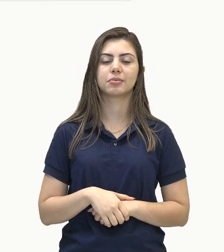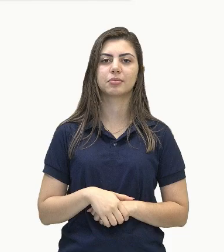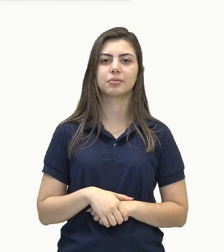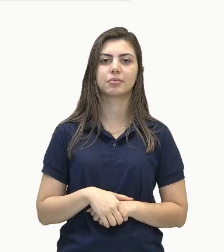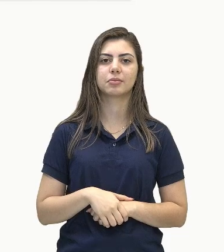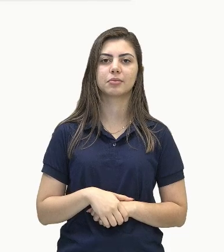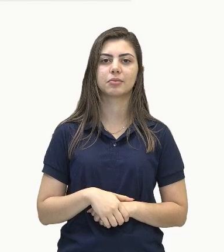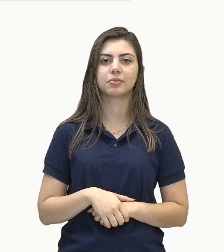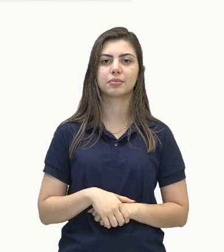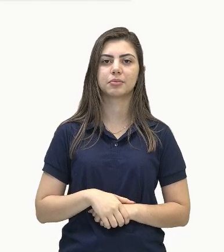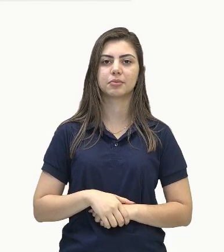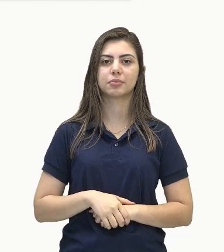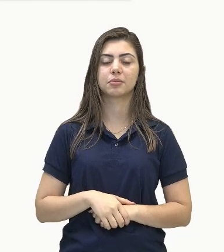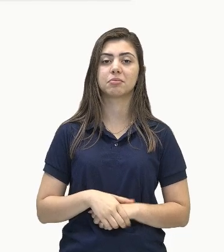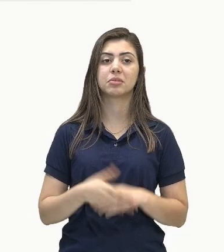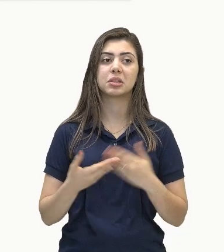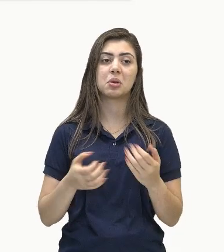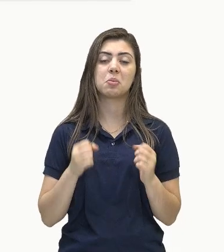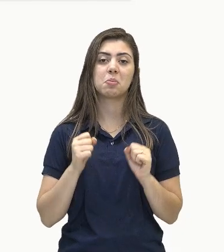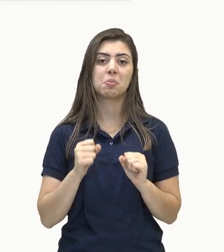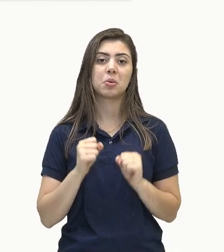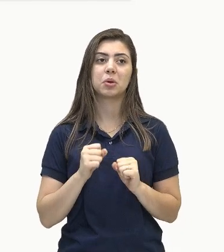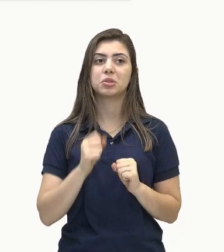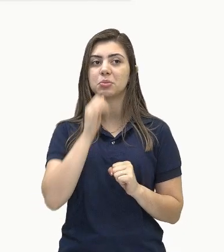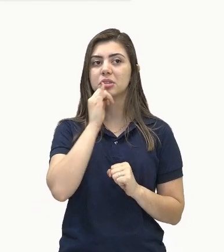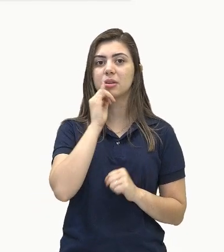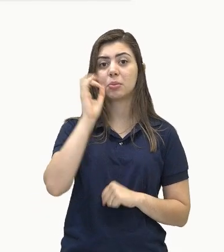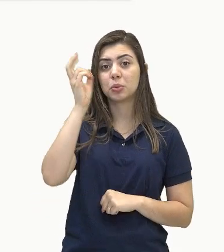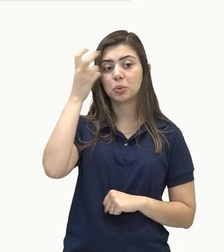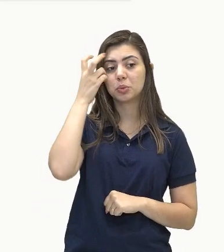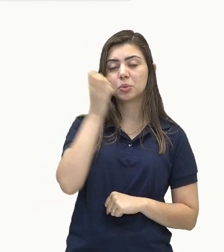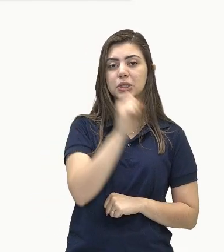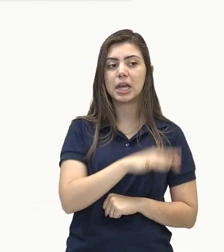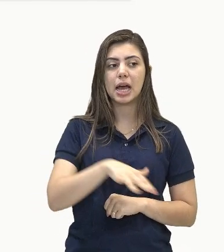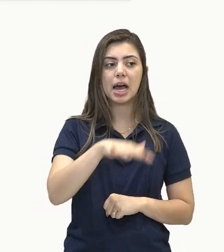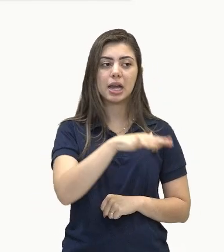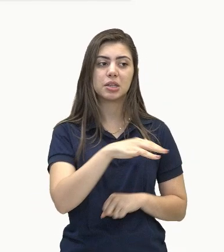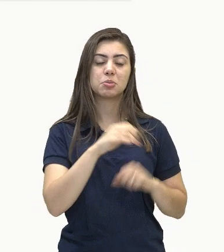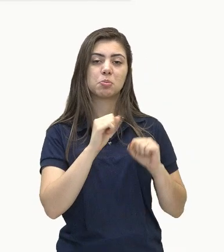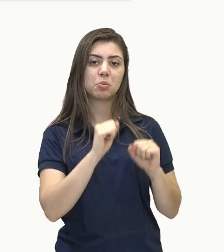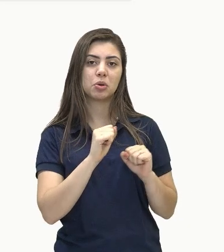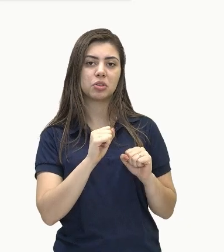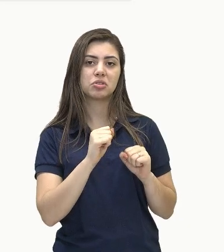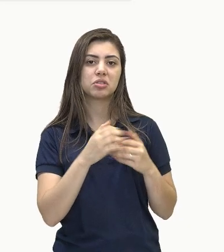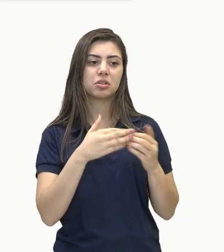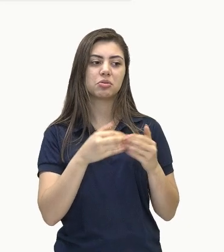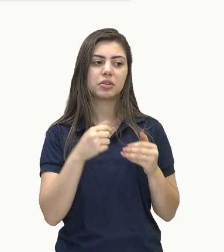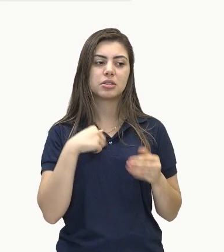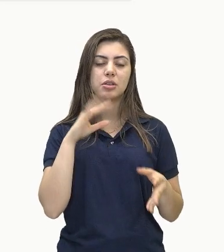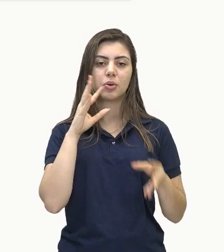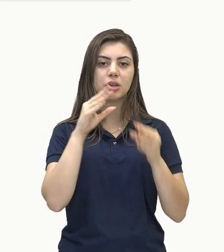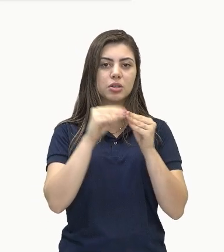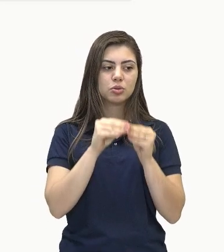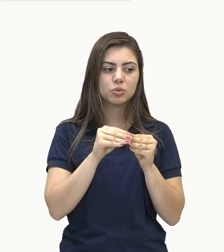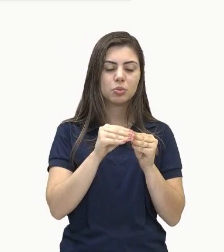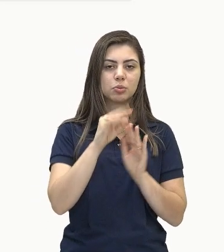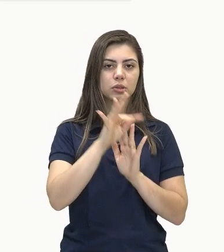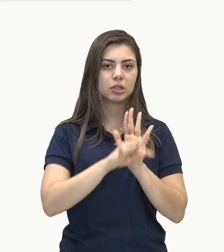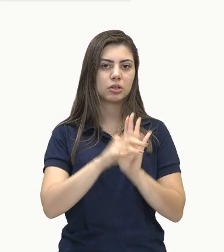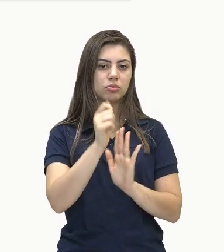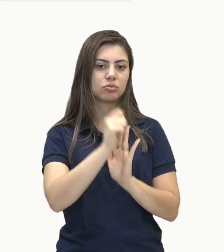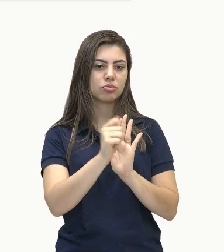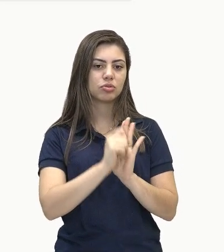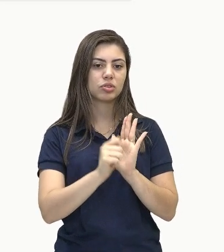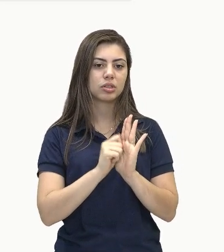algo do seu universo cultural, do universo cultural. Então, o resenhista vai